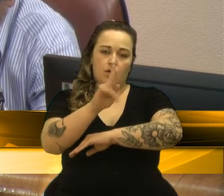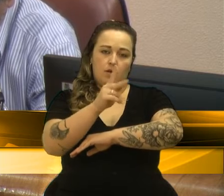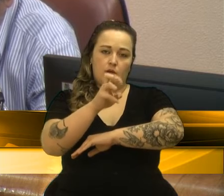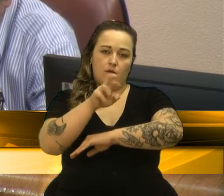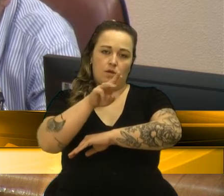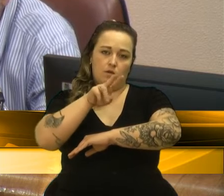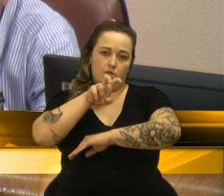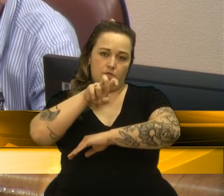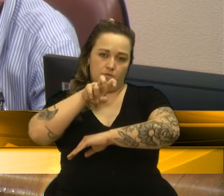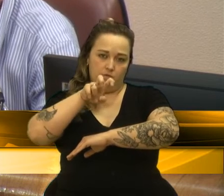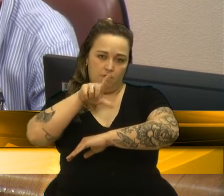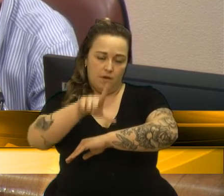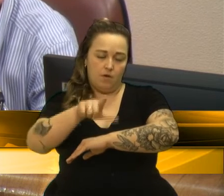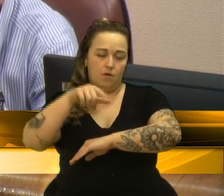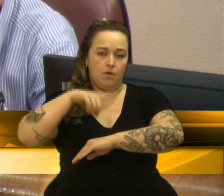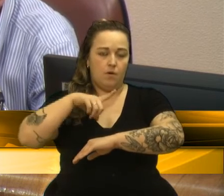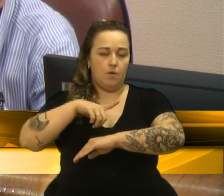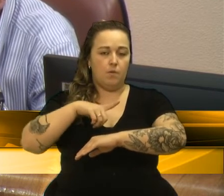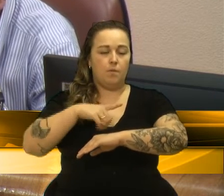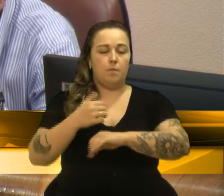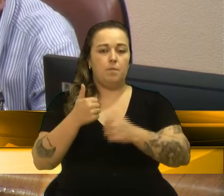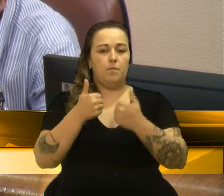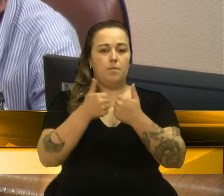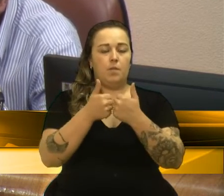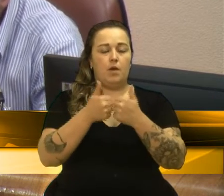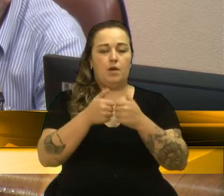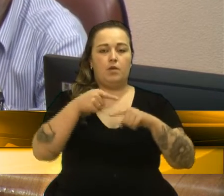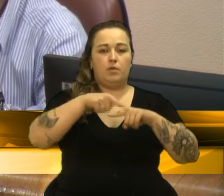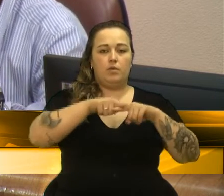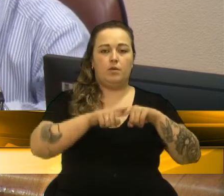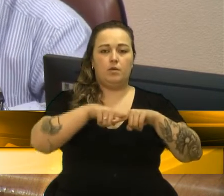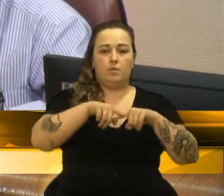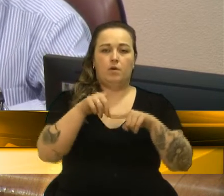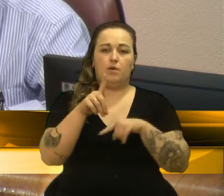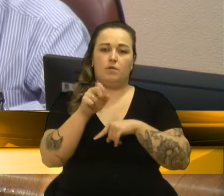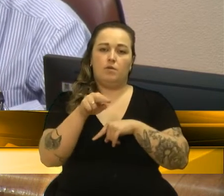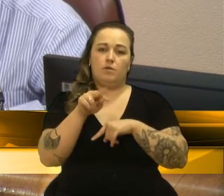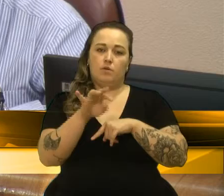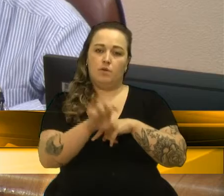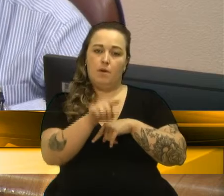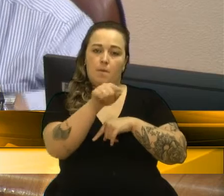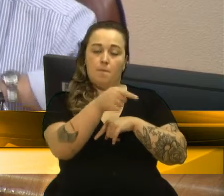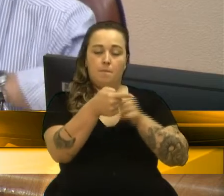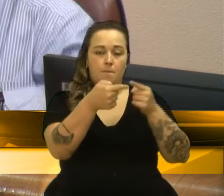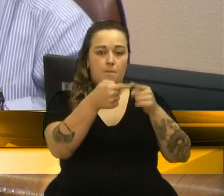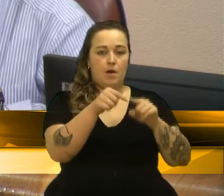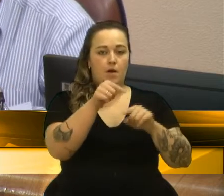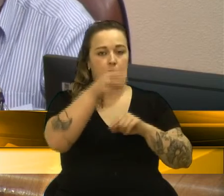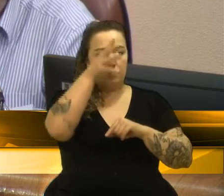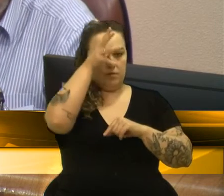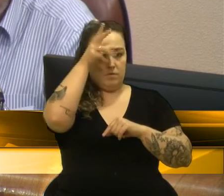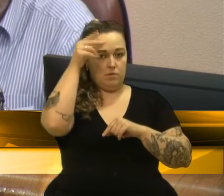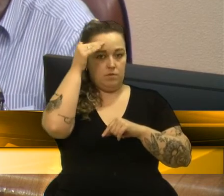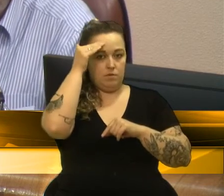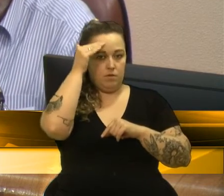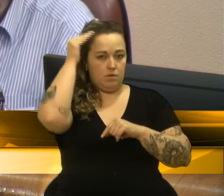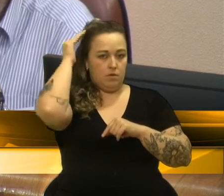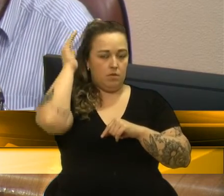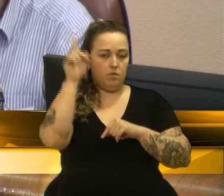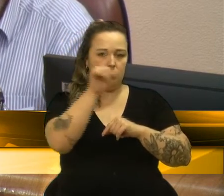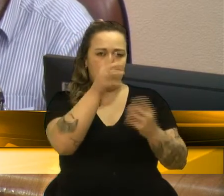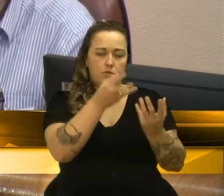pelo denunciado. A solicitação foi negada pelo prefeito Daniel Antônio Guerra. A fim de evitar